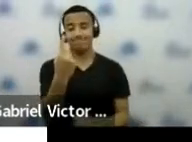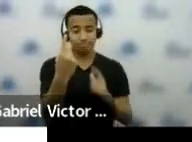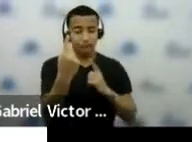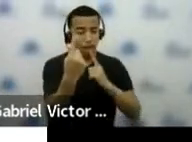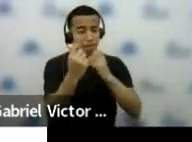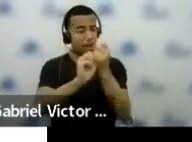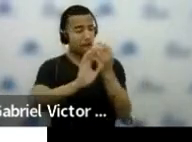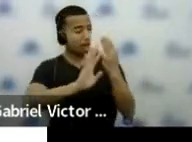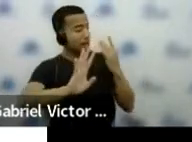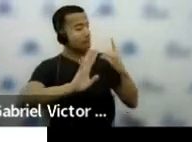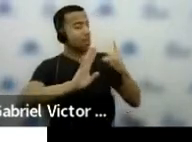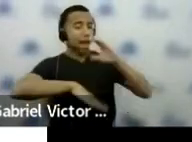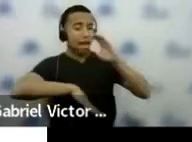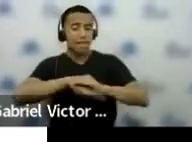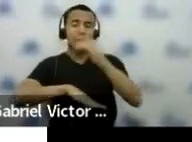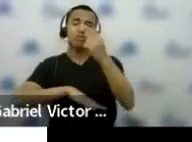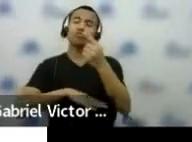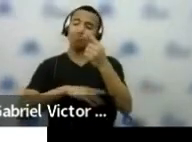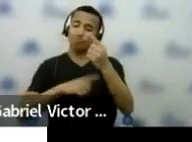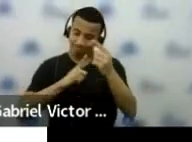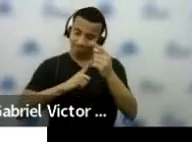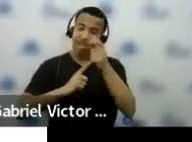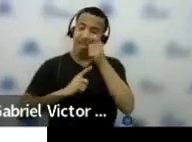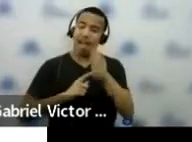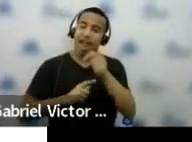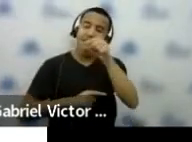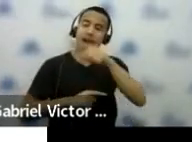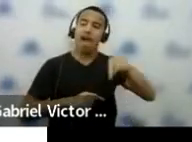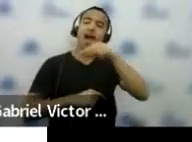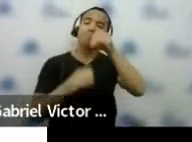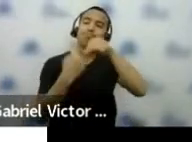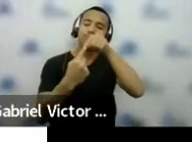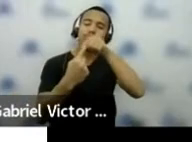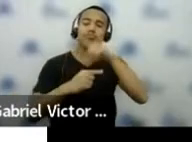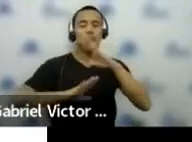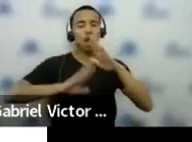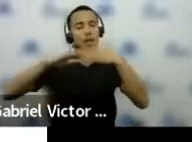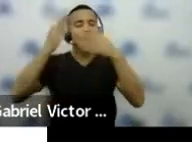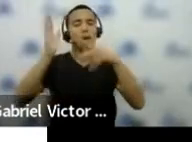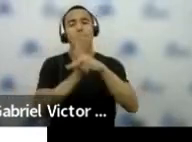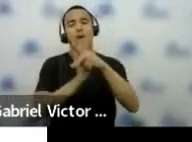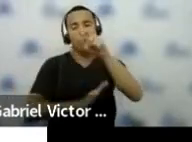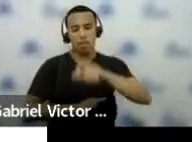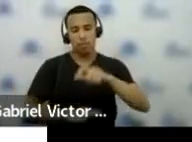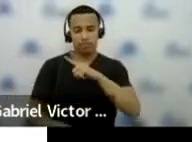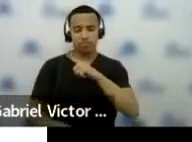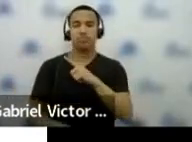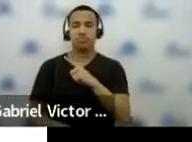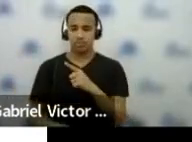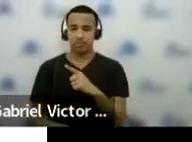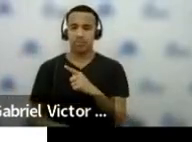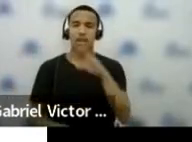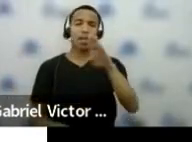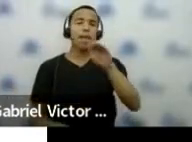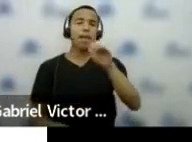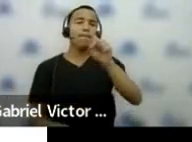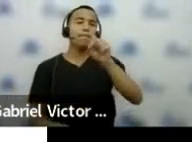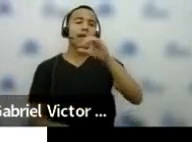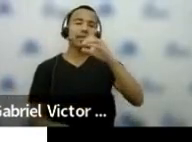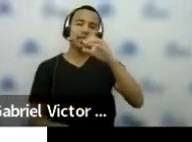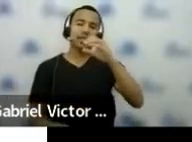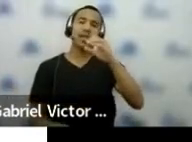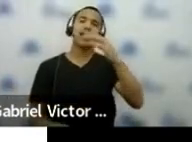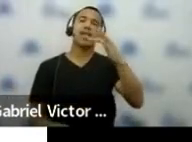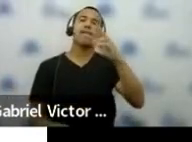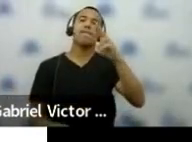industrial. Você tem mais de uma empresa interessada desenvolvimento daquela rota tecnológica. Então, o Basic Fund, ele necessariamente vai